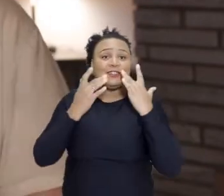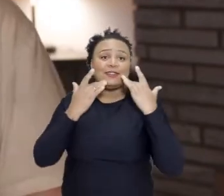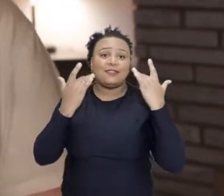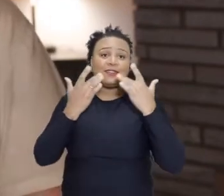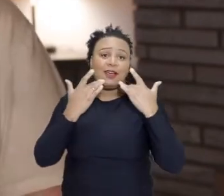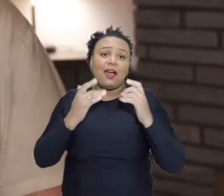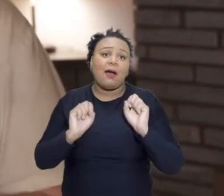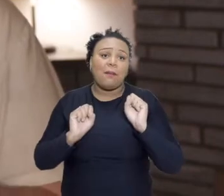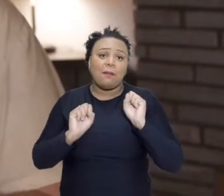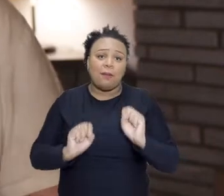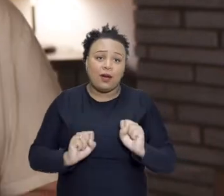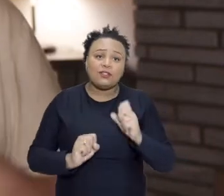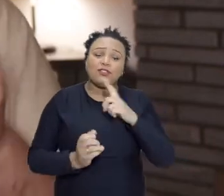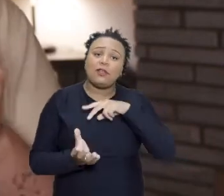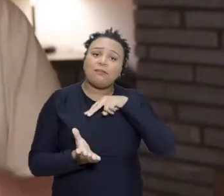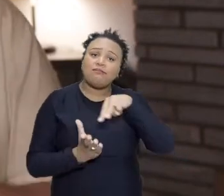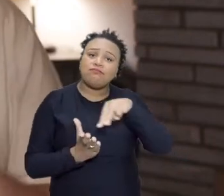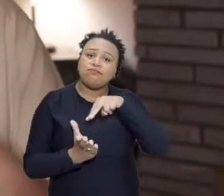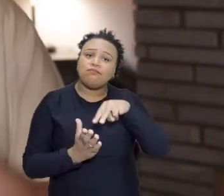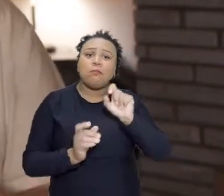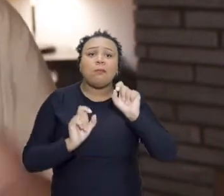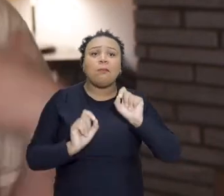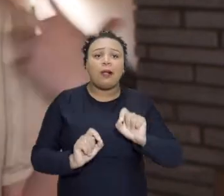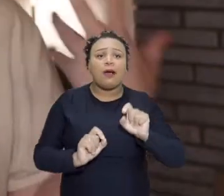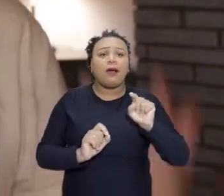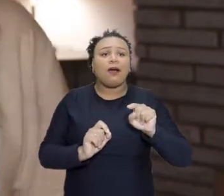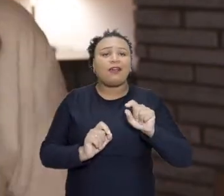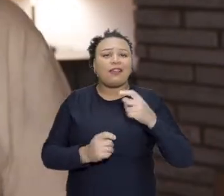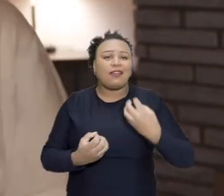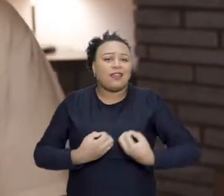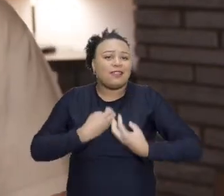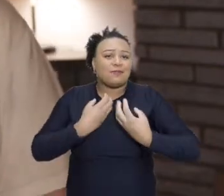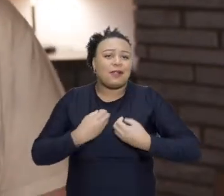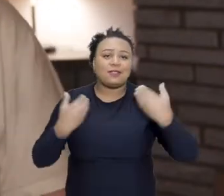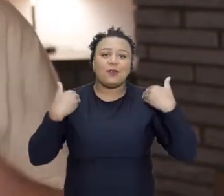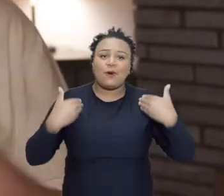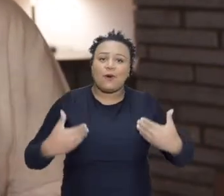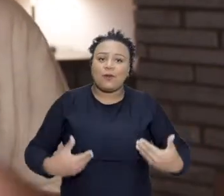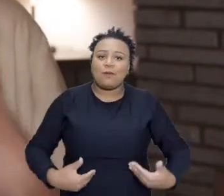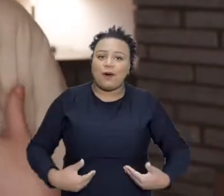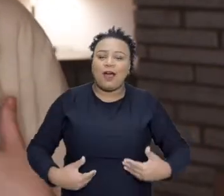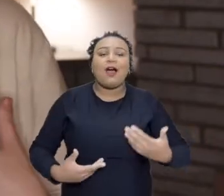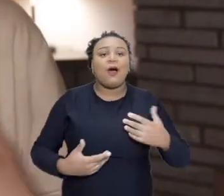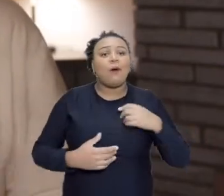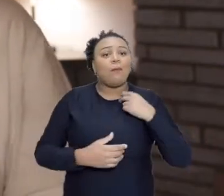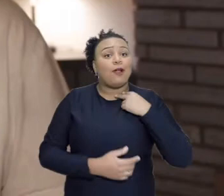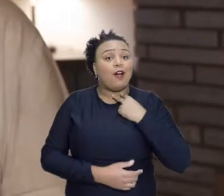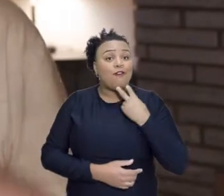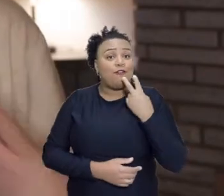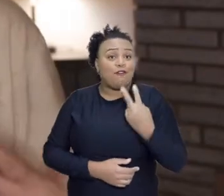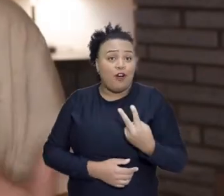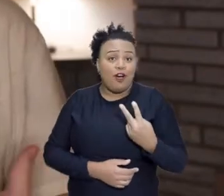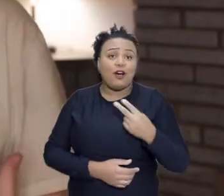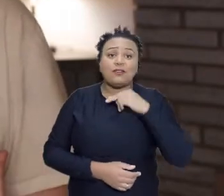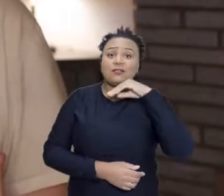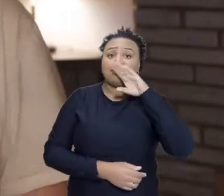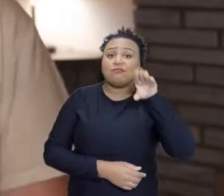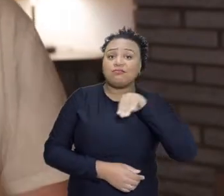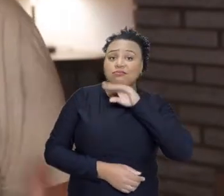sendo para dançarinos, para expressão corporal, sendo para entonação de voz,